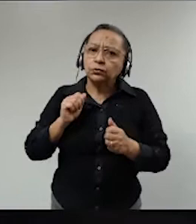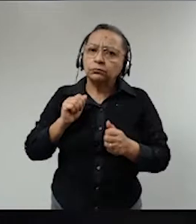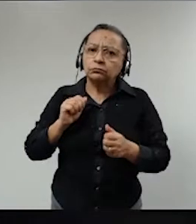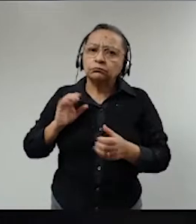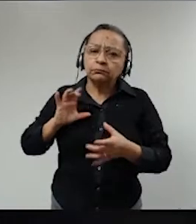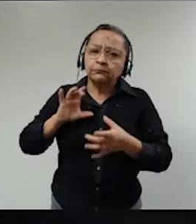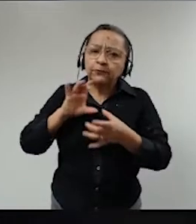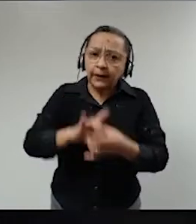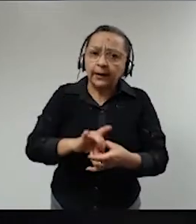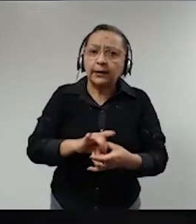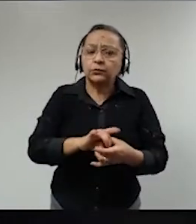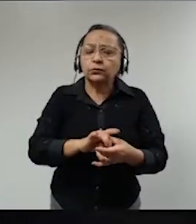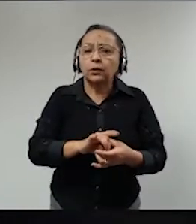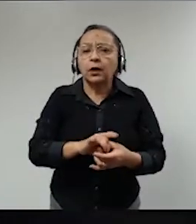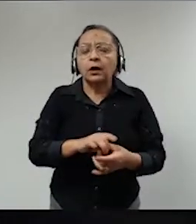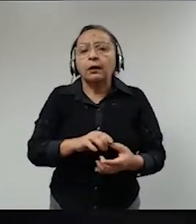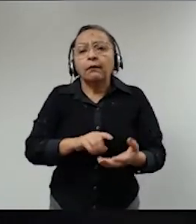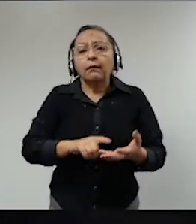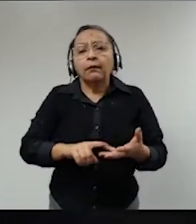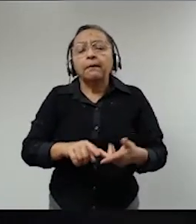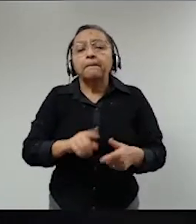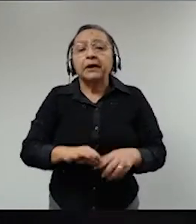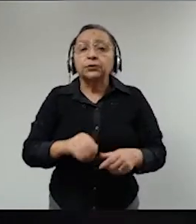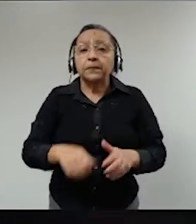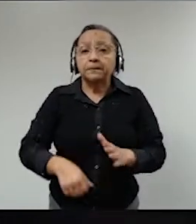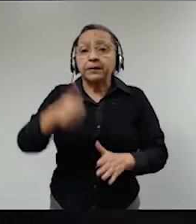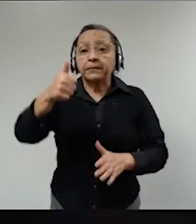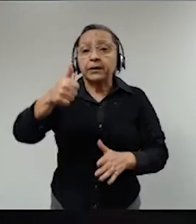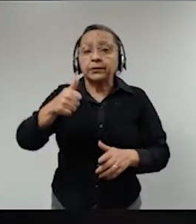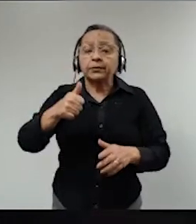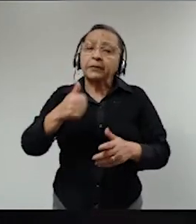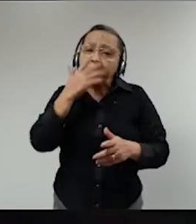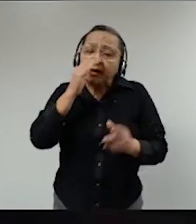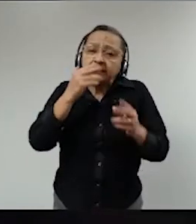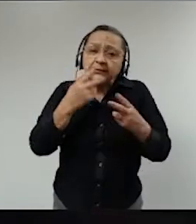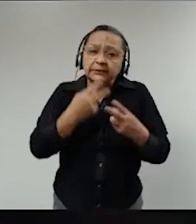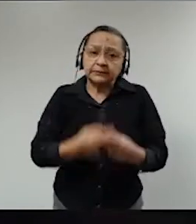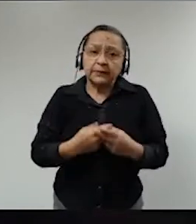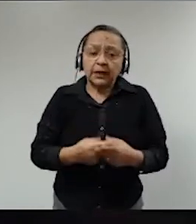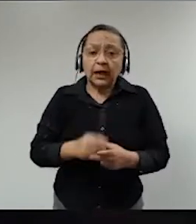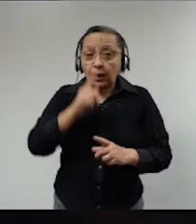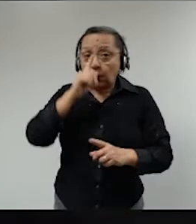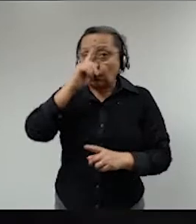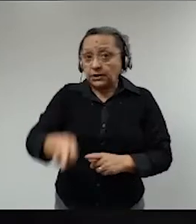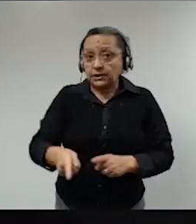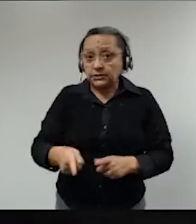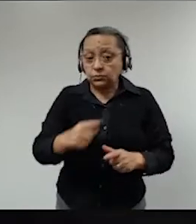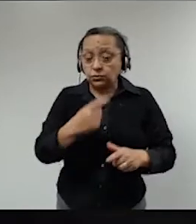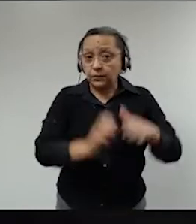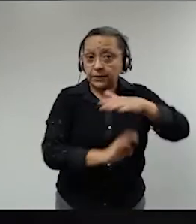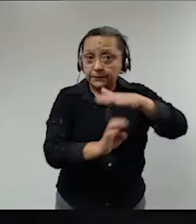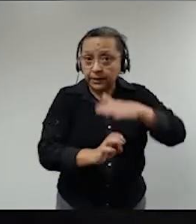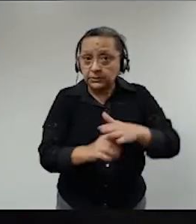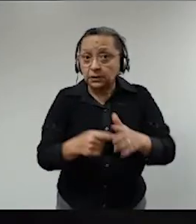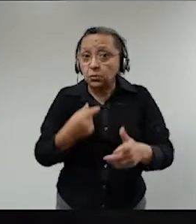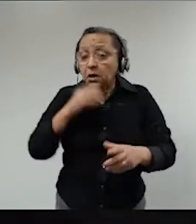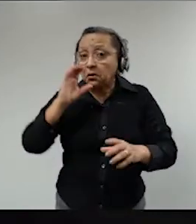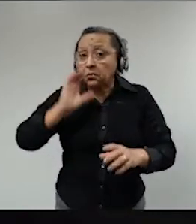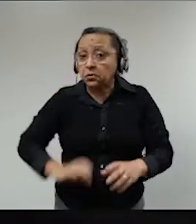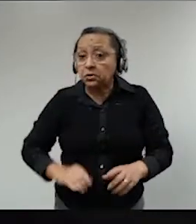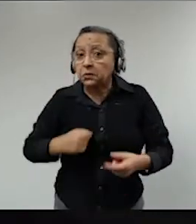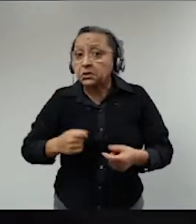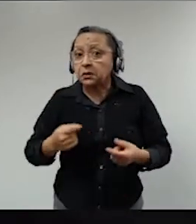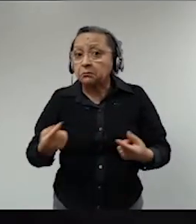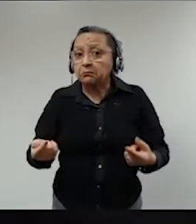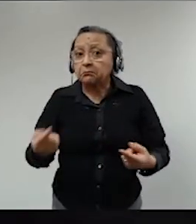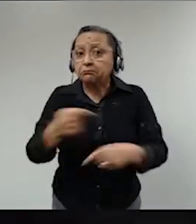que o primeiro é mais intolerável, a condenação de uma empresa por uma conduta que, na verdade, pode ser pró-competitiva ou